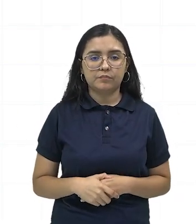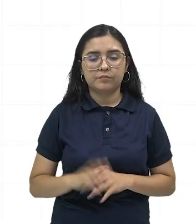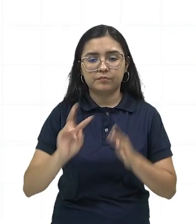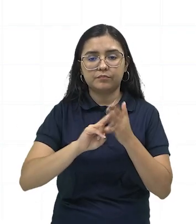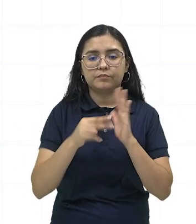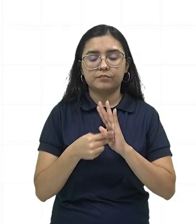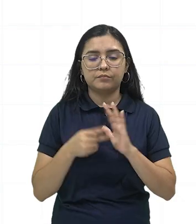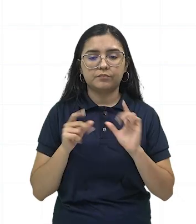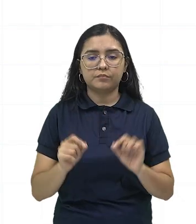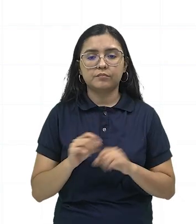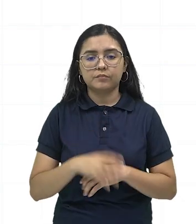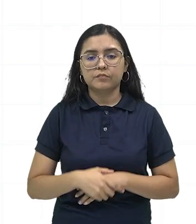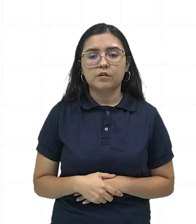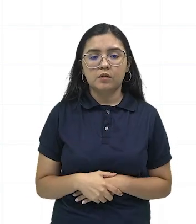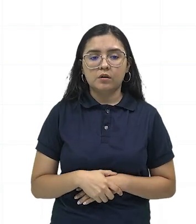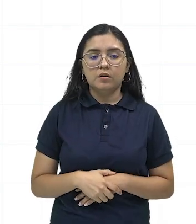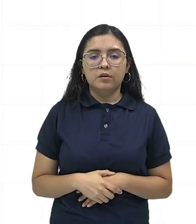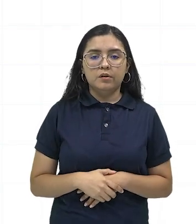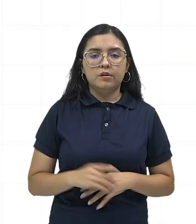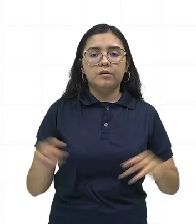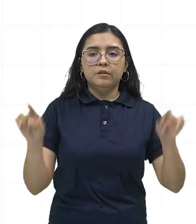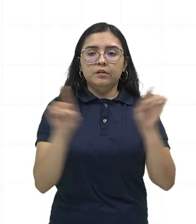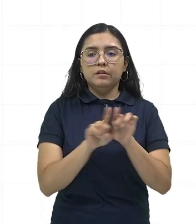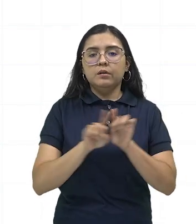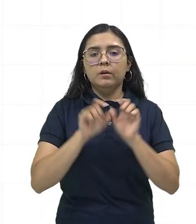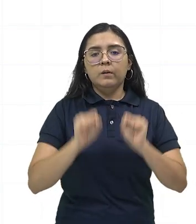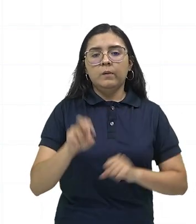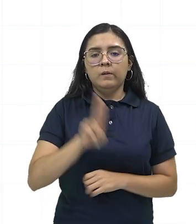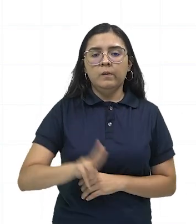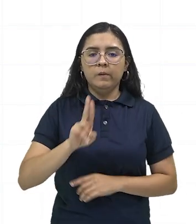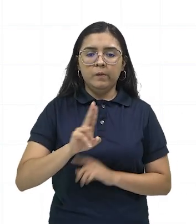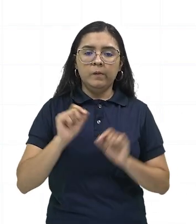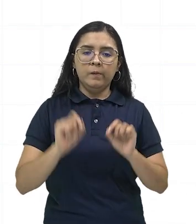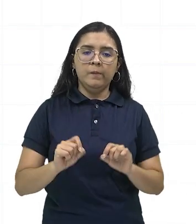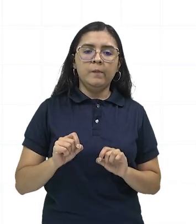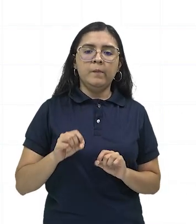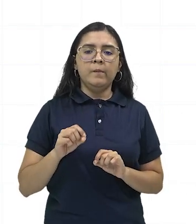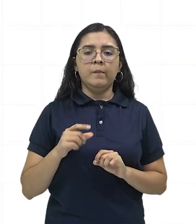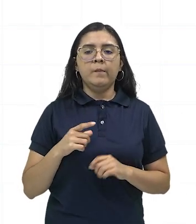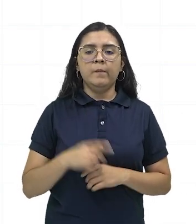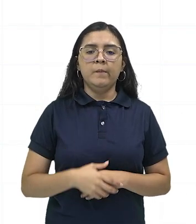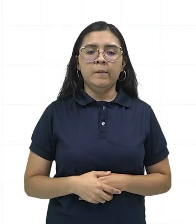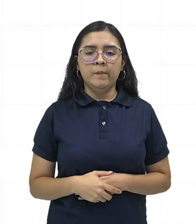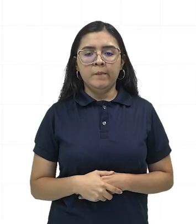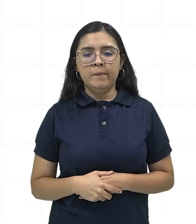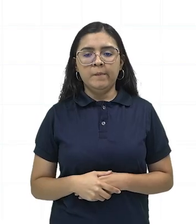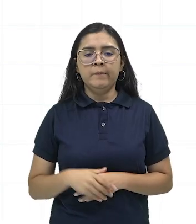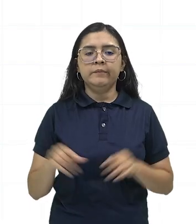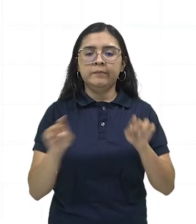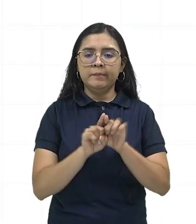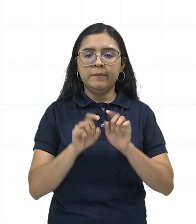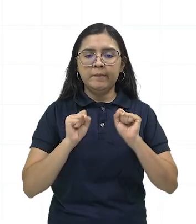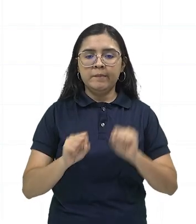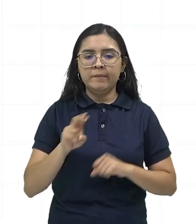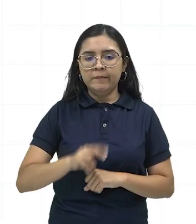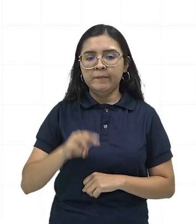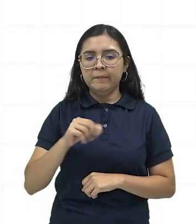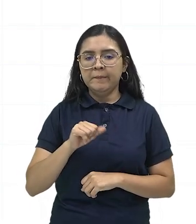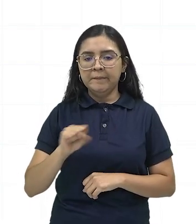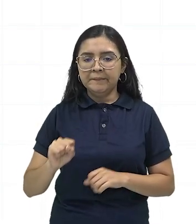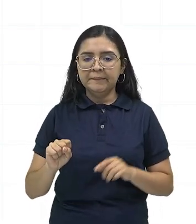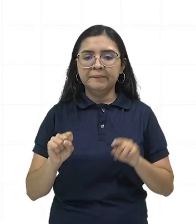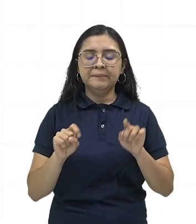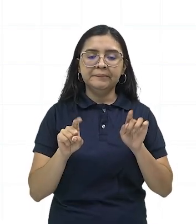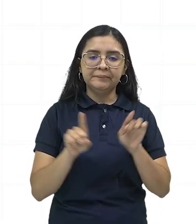sentido de adição. Também posso usar o mas também, né? Gosto de suco de cupuaçu, mas também gosto de suco de